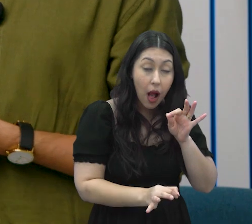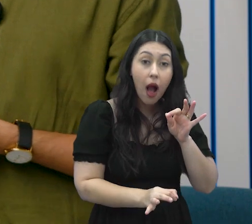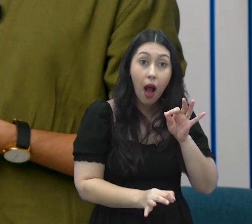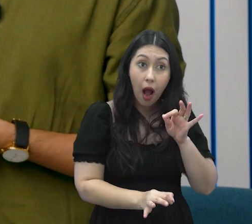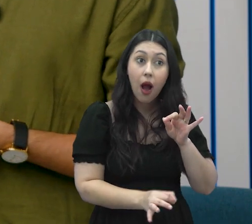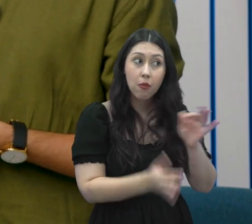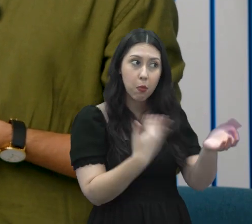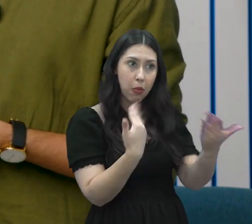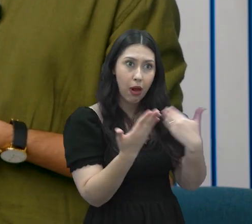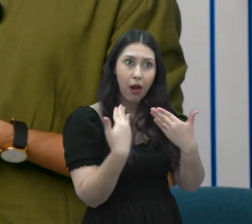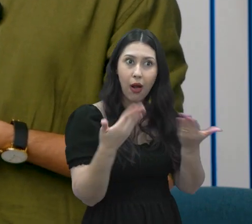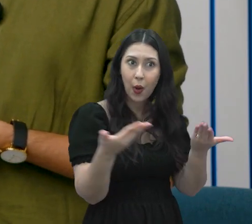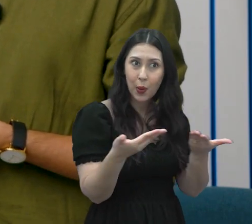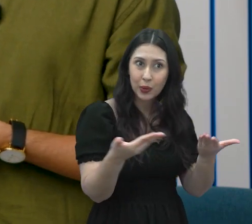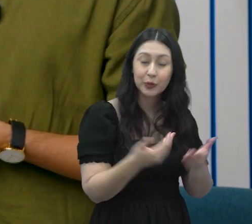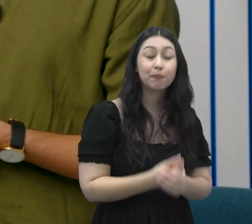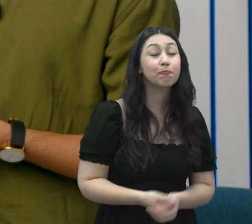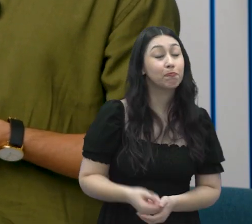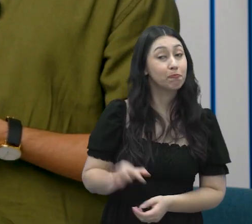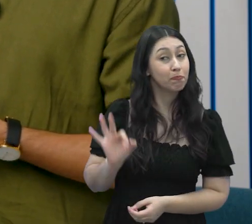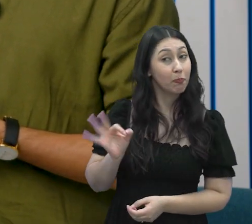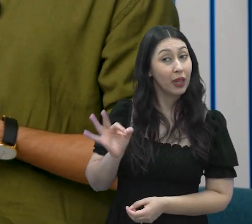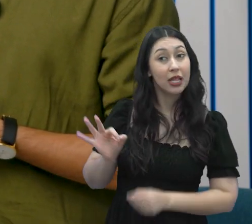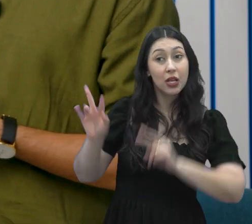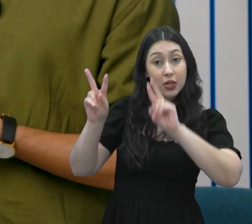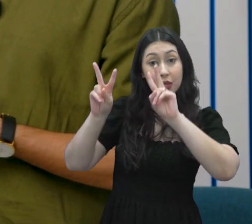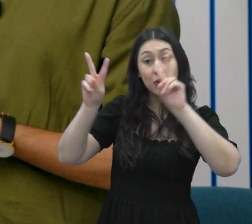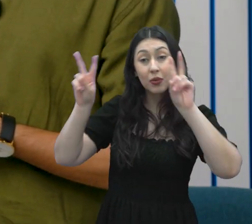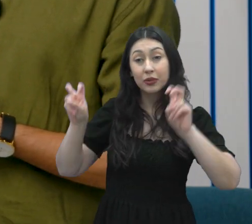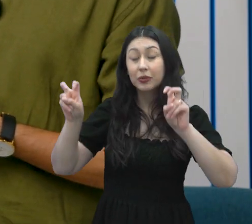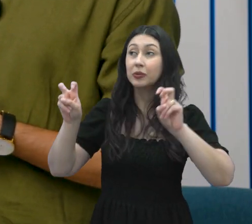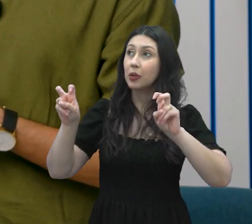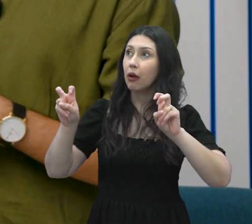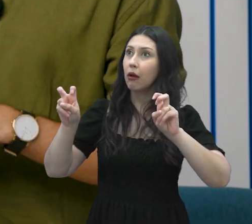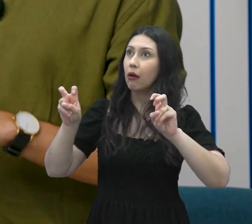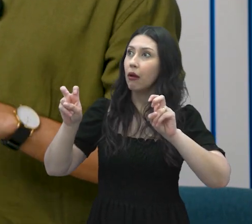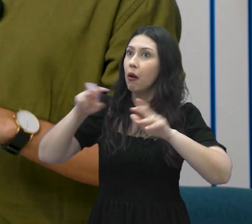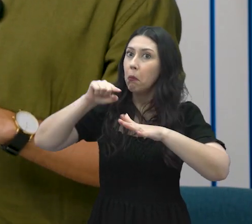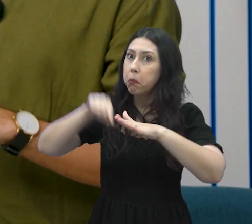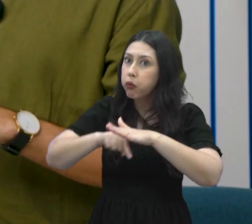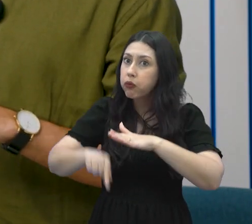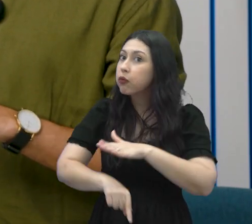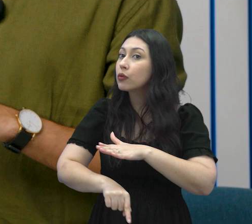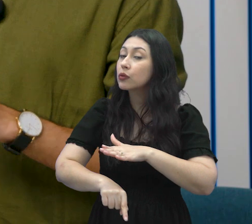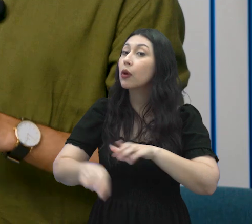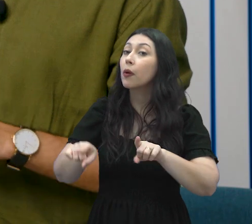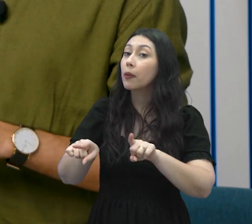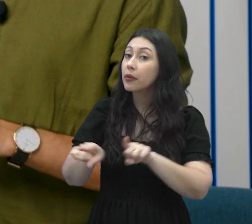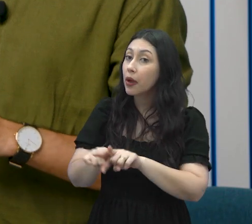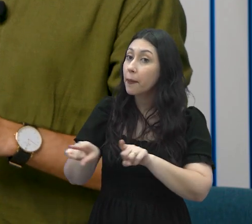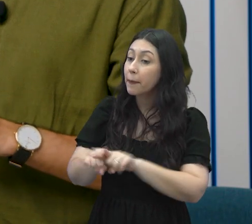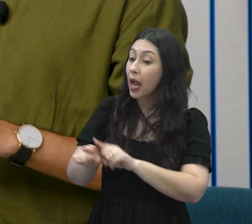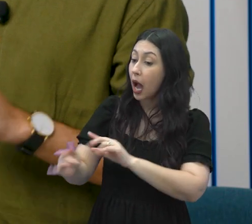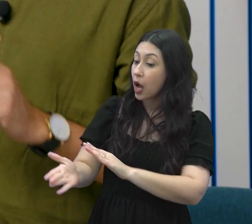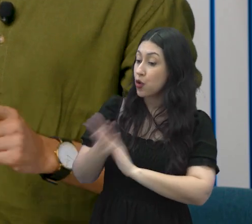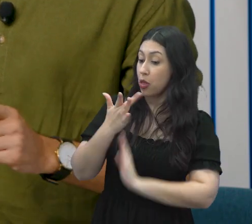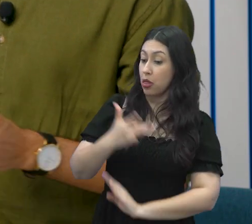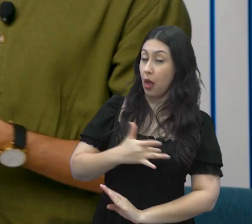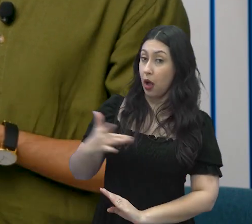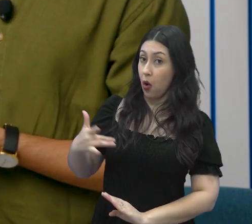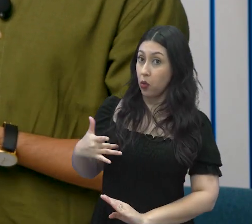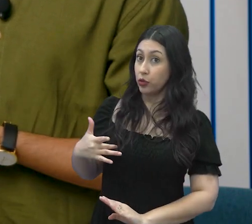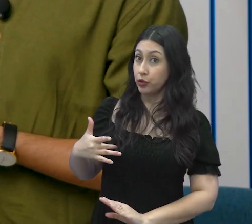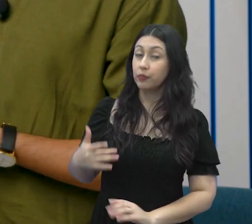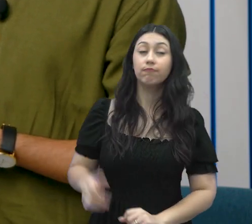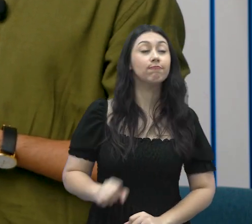Matheus? A gente vai ter bastante coisa para discutir aqui hoje. Com certeza, um assunto que vai muito além, inclusive tem impacto na nossa saúde, como a